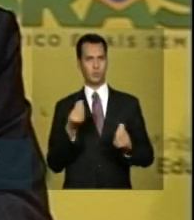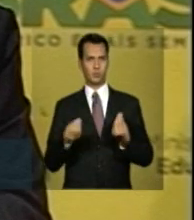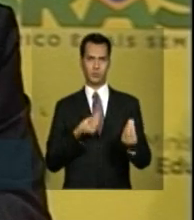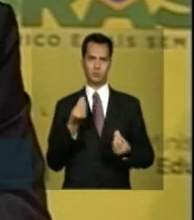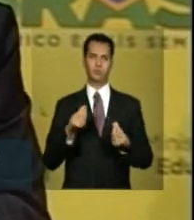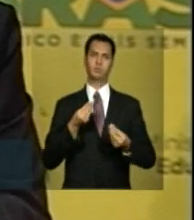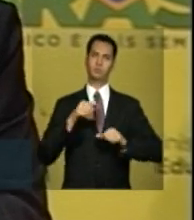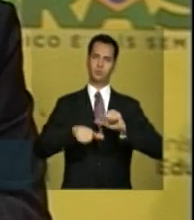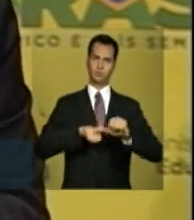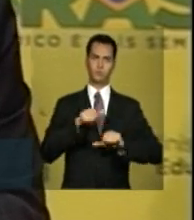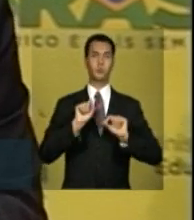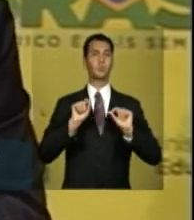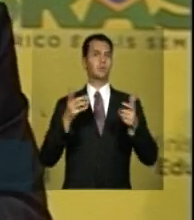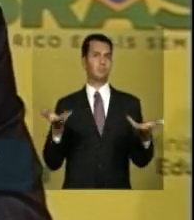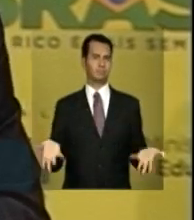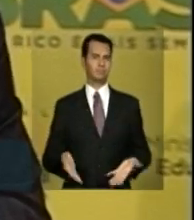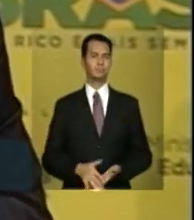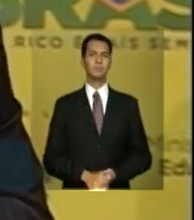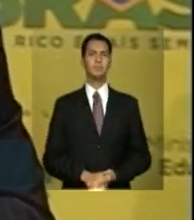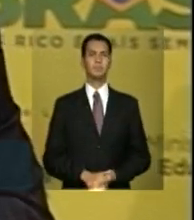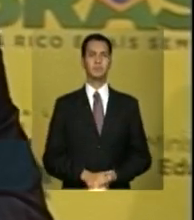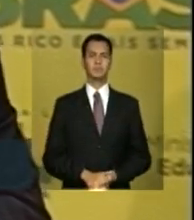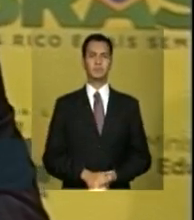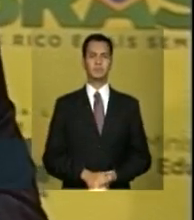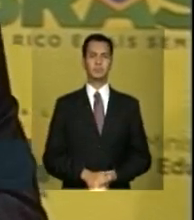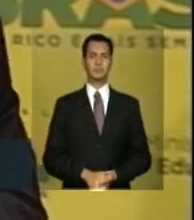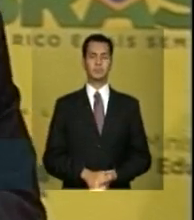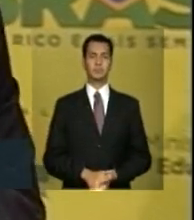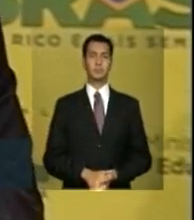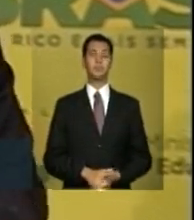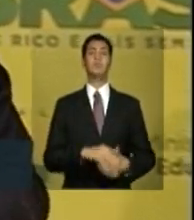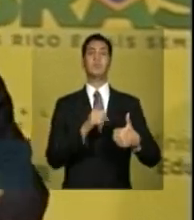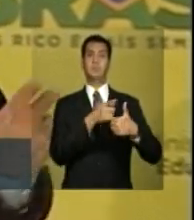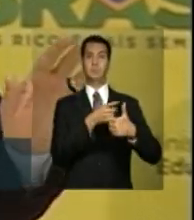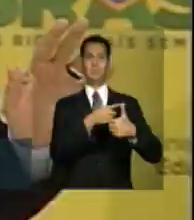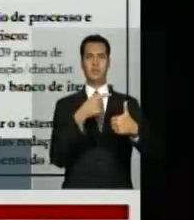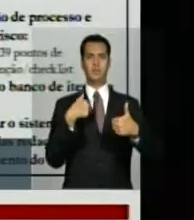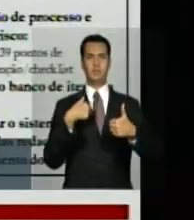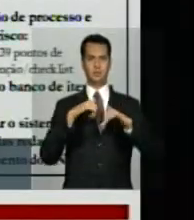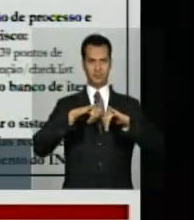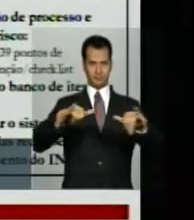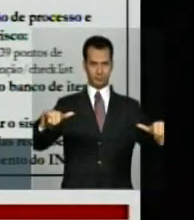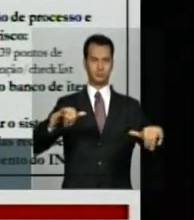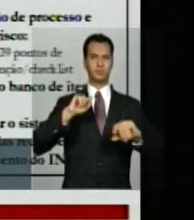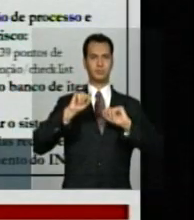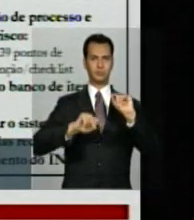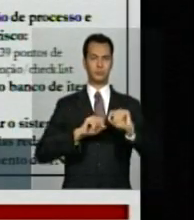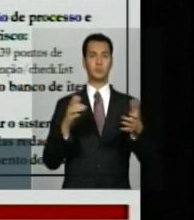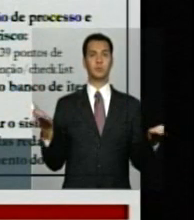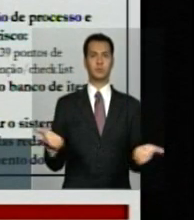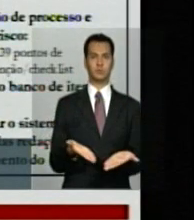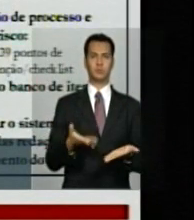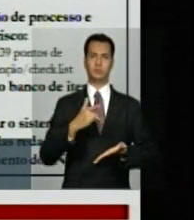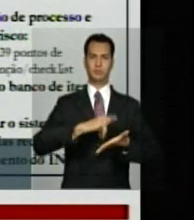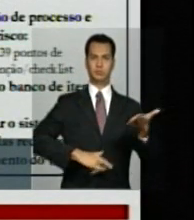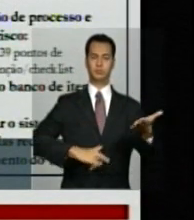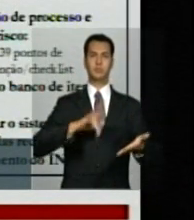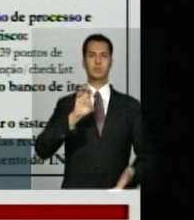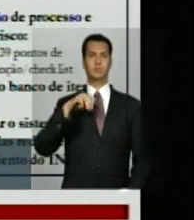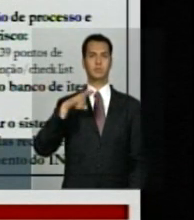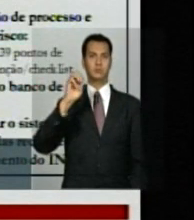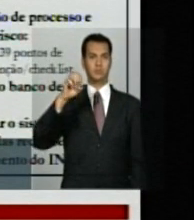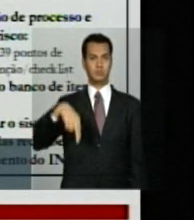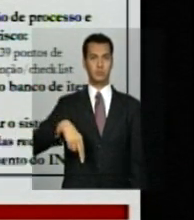patrocinando primeiro primeira informação que eu gostaria de compartilhar com vocês que o Enem Hoje ele é uma peça